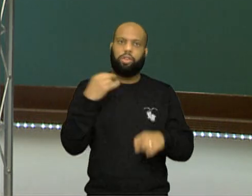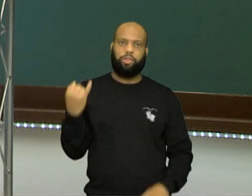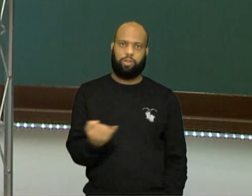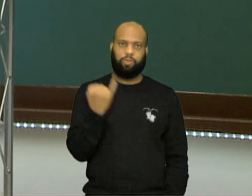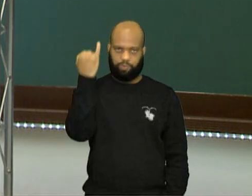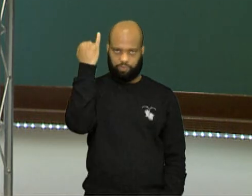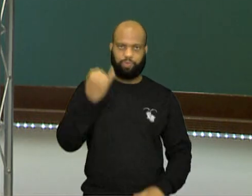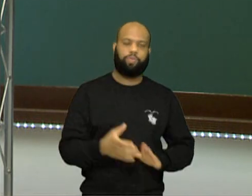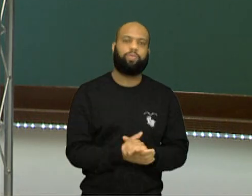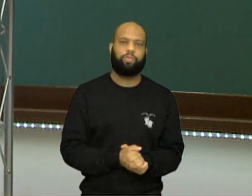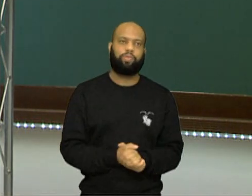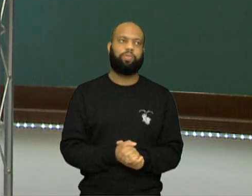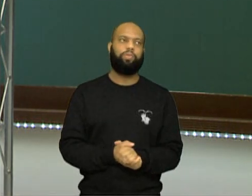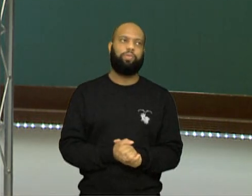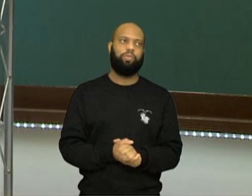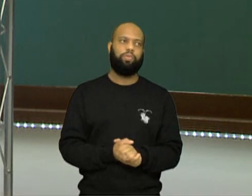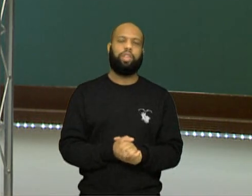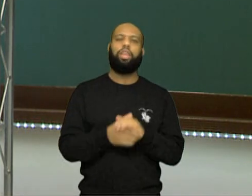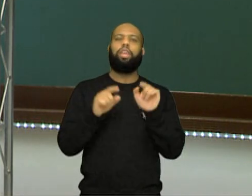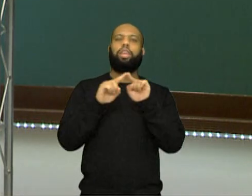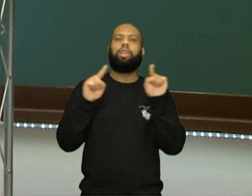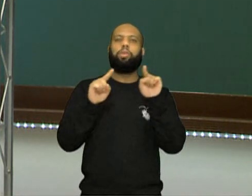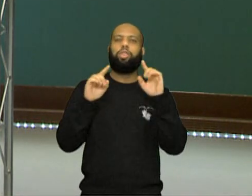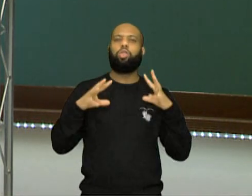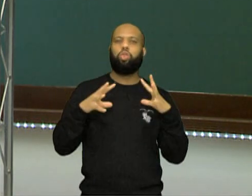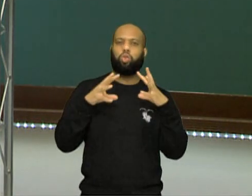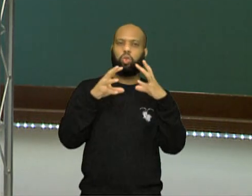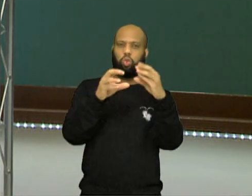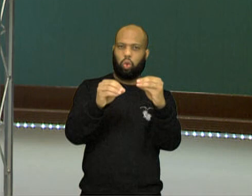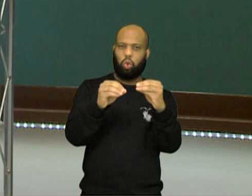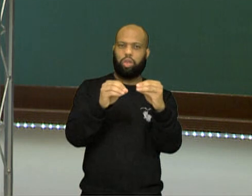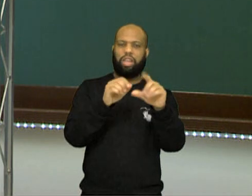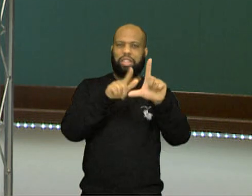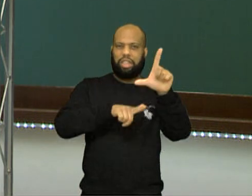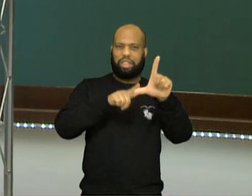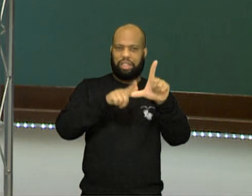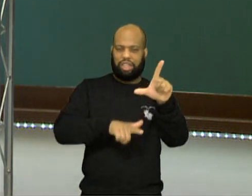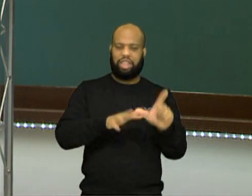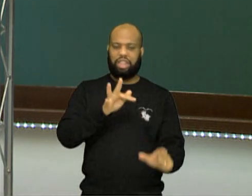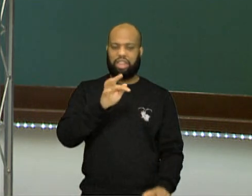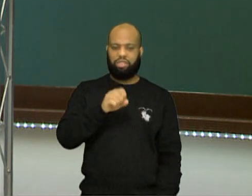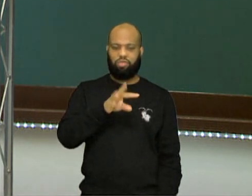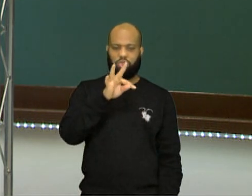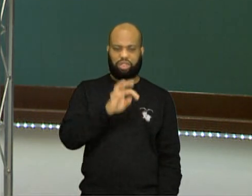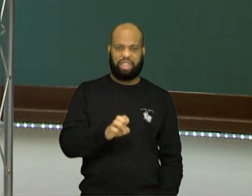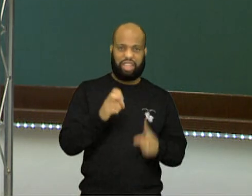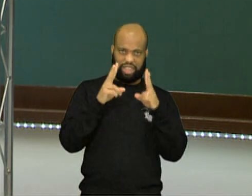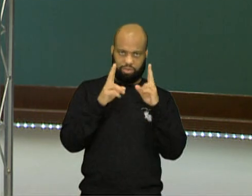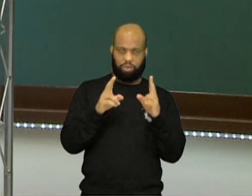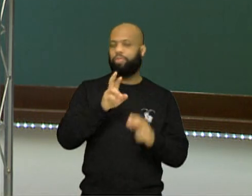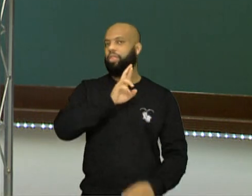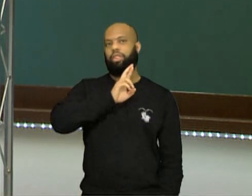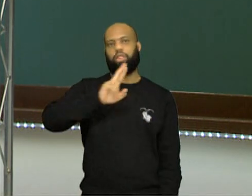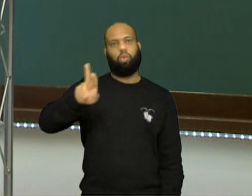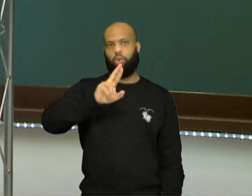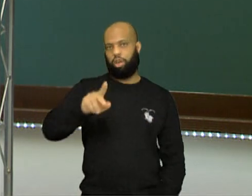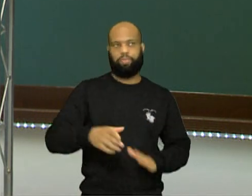cartaz. Óbvio, professor, mas todas as letras, todas as fontes são iguais e do mesmo tamanho? Não,